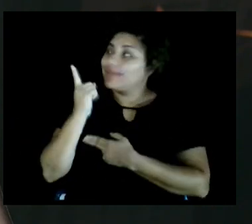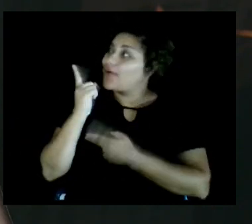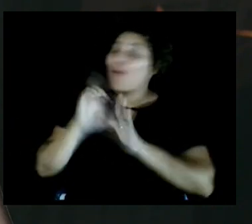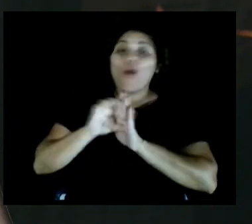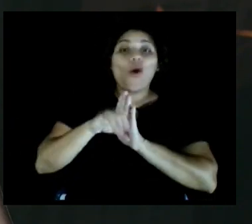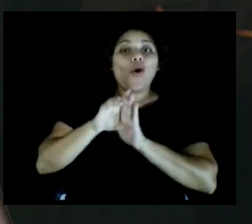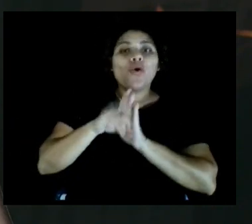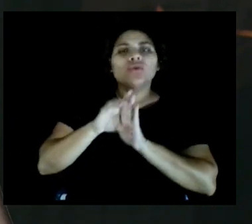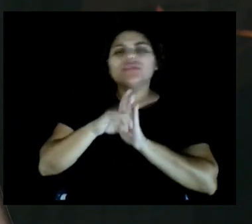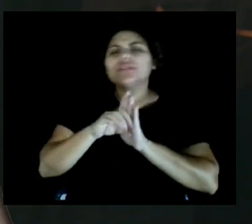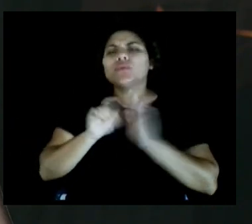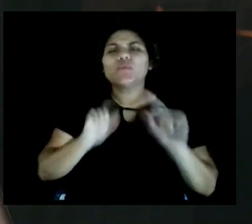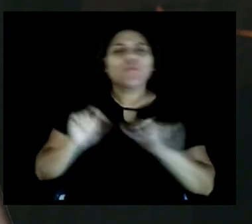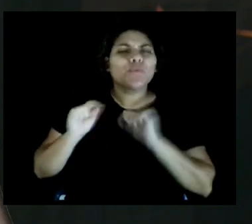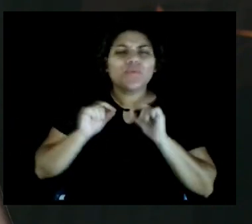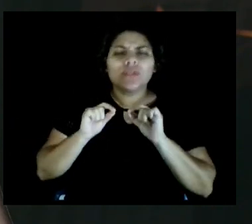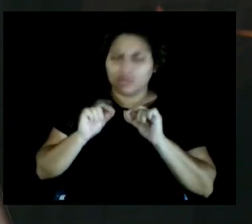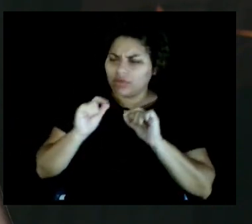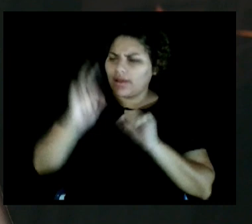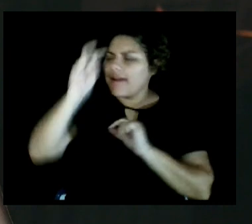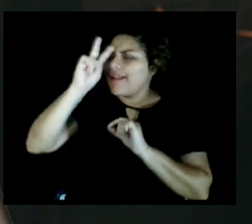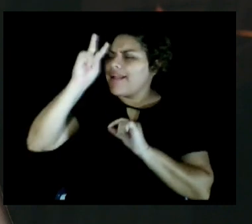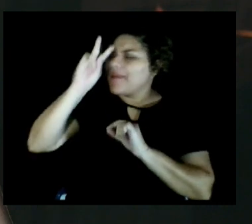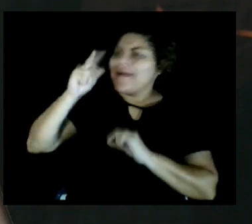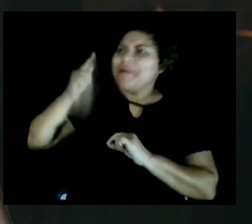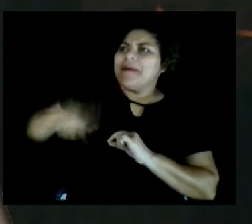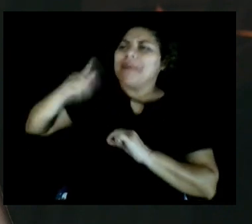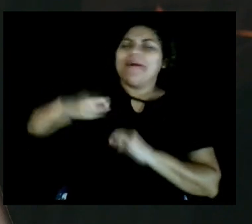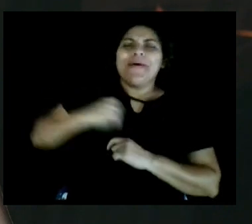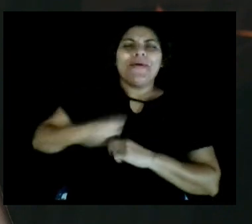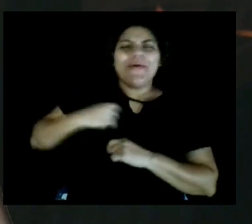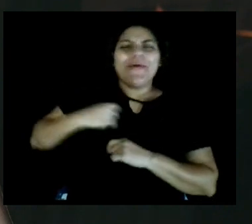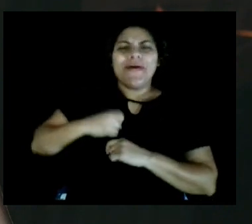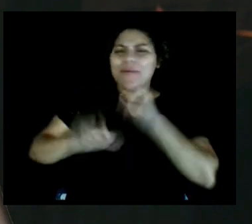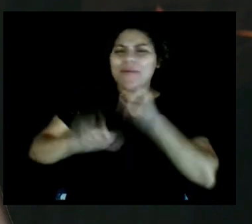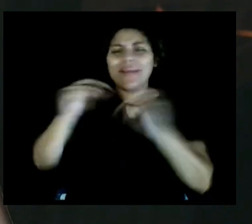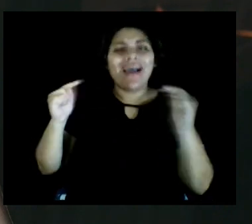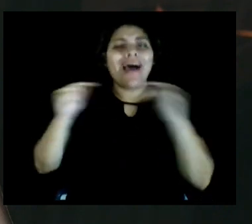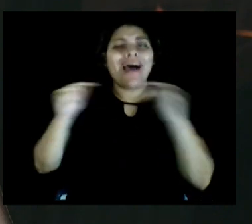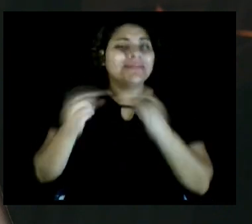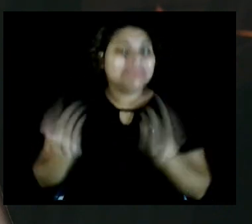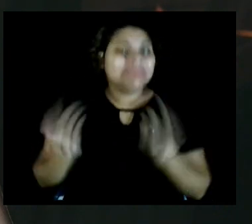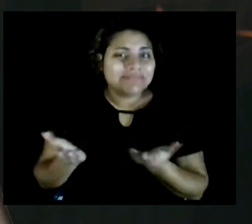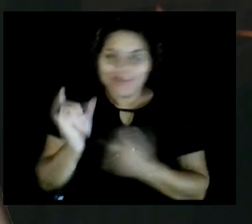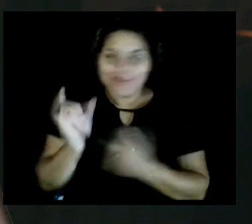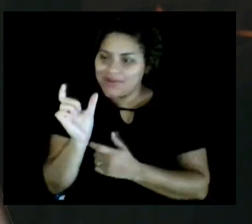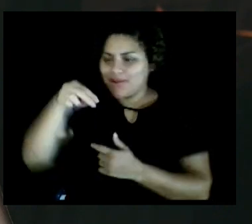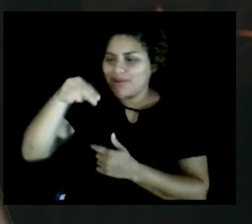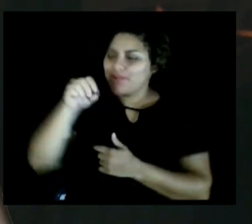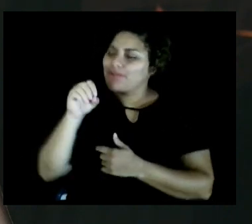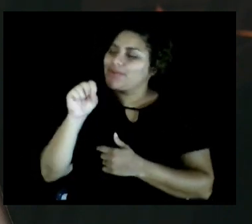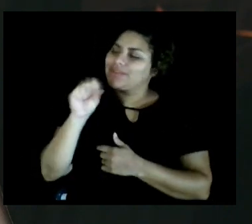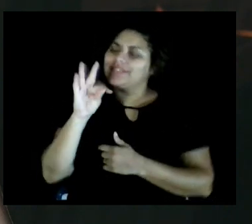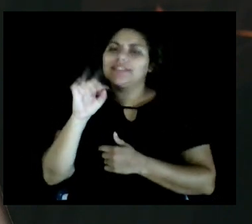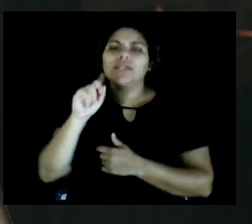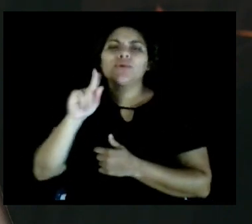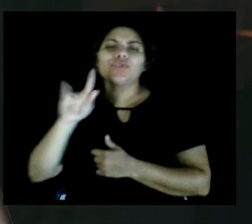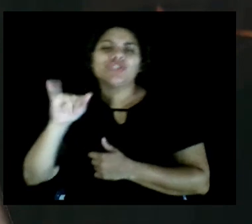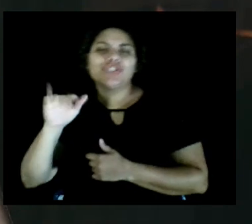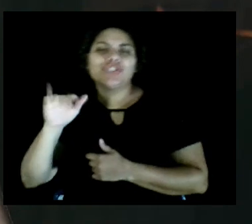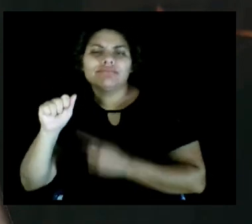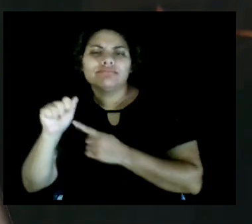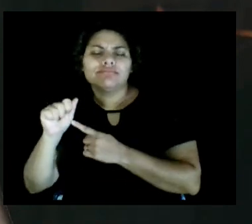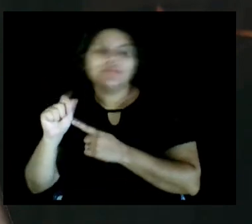É nostalgia, todo mundo querendo saber o que é. Então hoje nós vamos explorar essa tendência e como ela influencia a sociedade